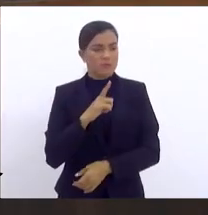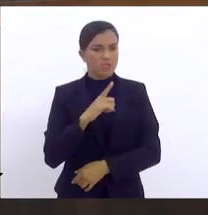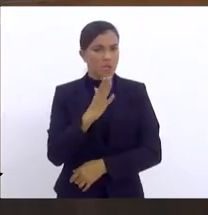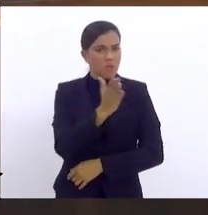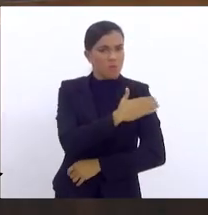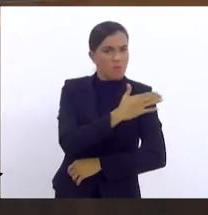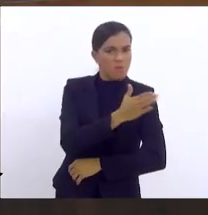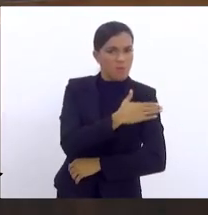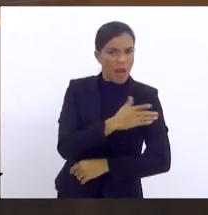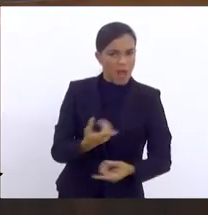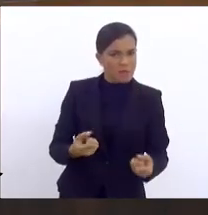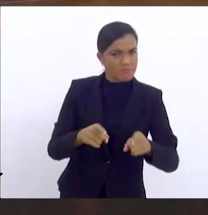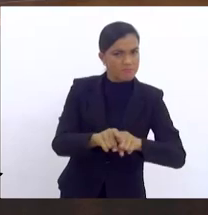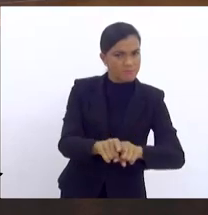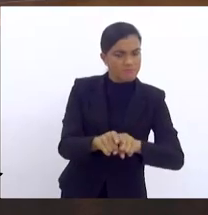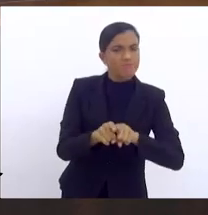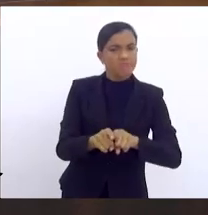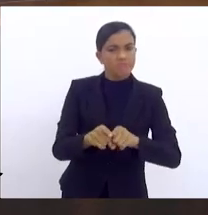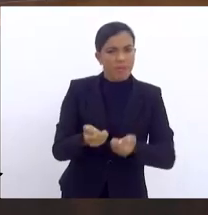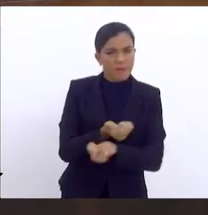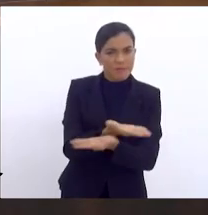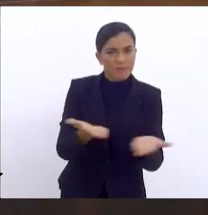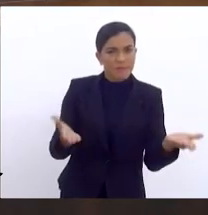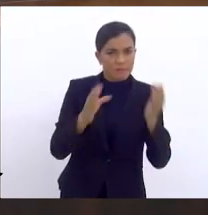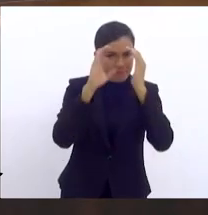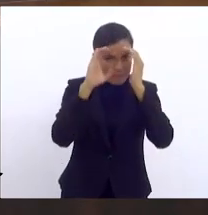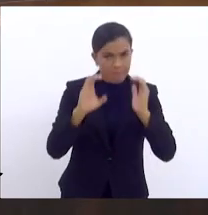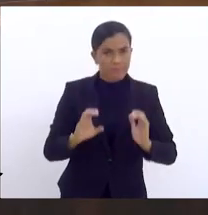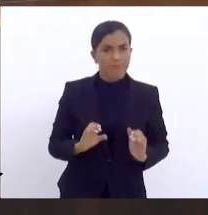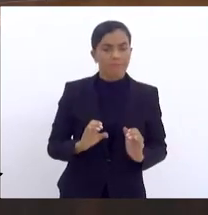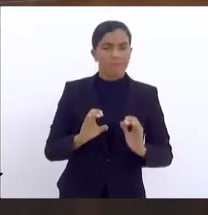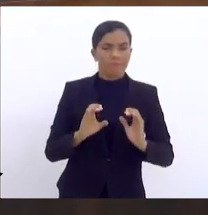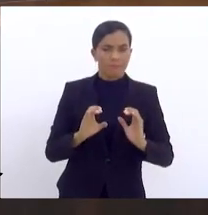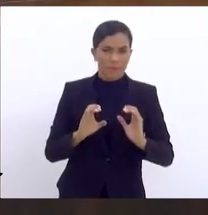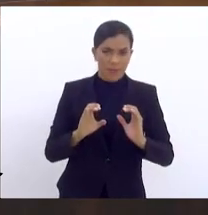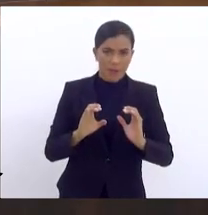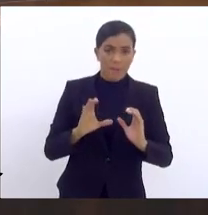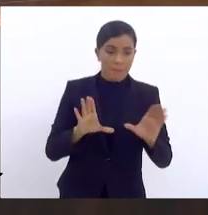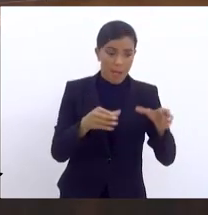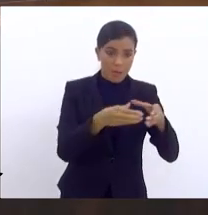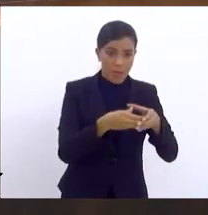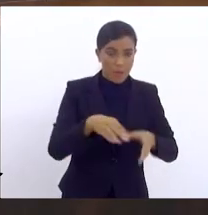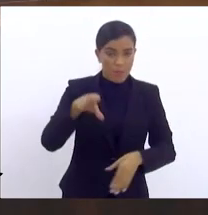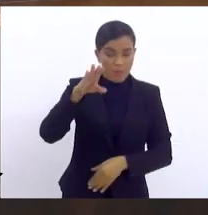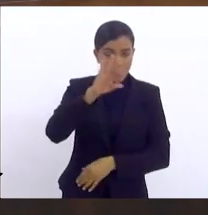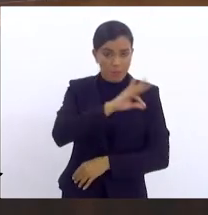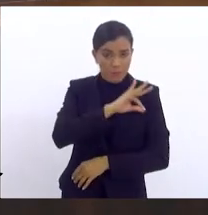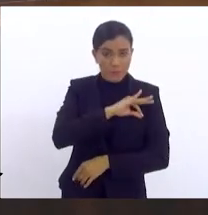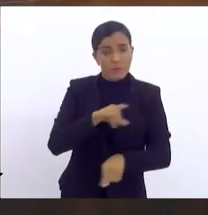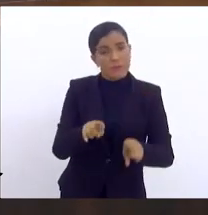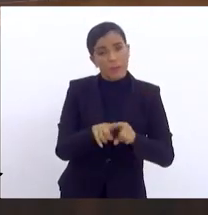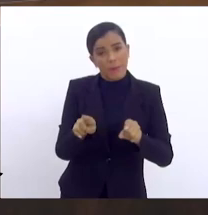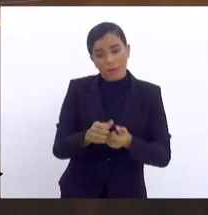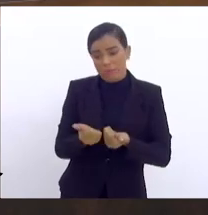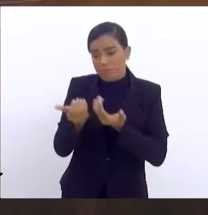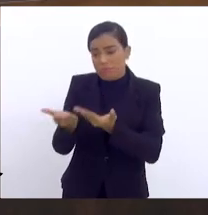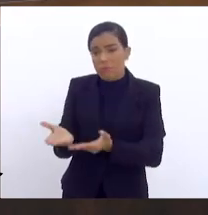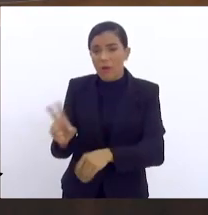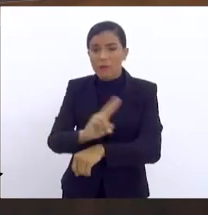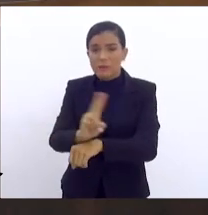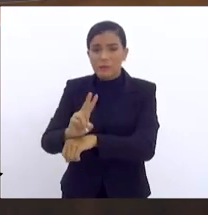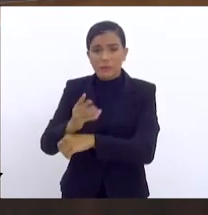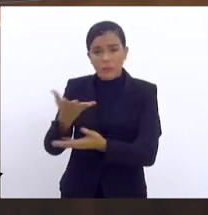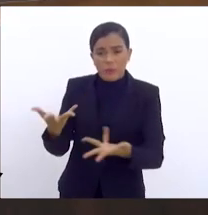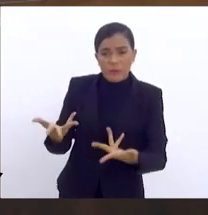um braço um parceiro para lutar para trazer dignidade para toda trazer dignidade para tropa que tá tanto precisando e trazer uma segurança de qualidade